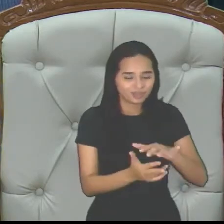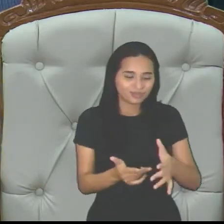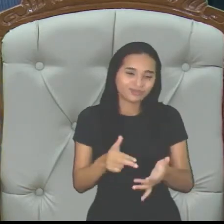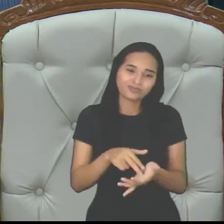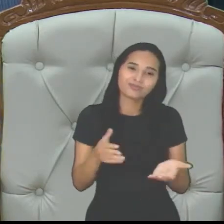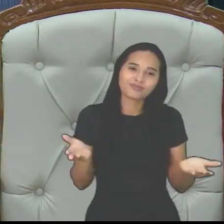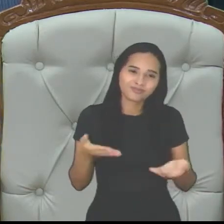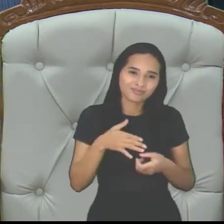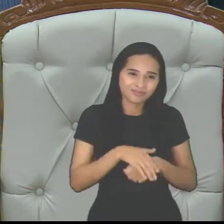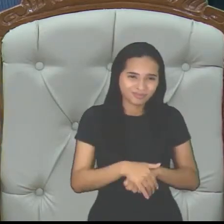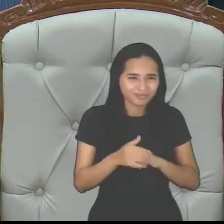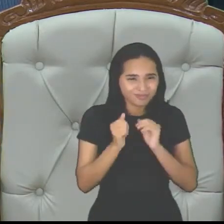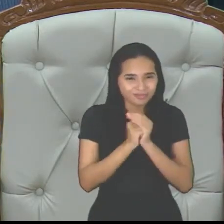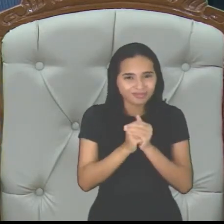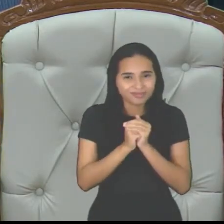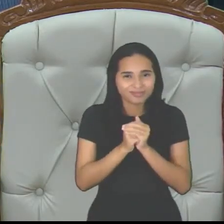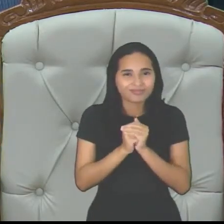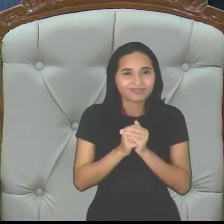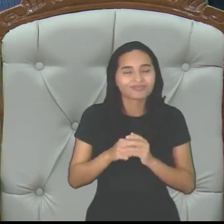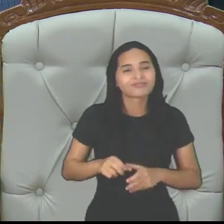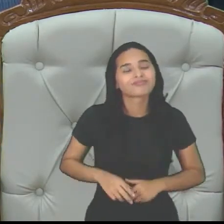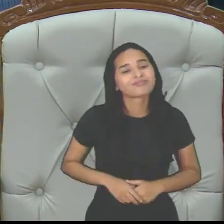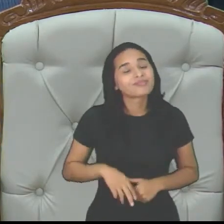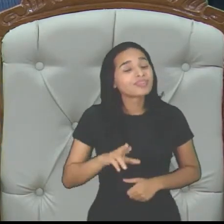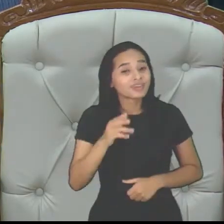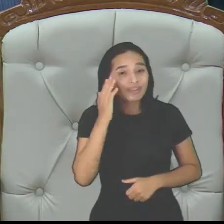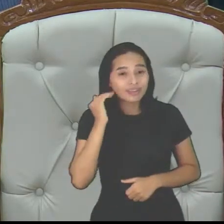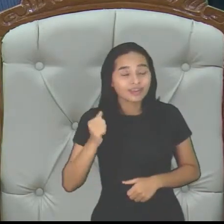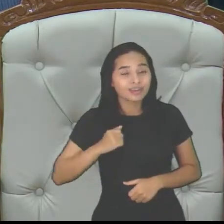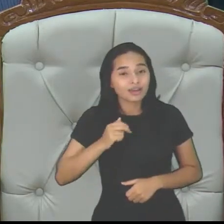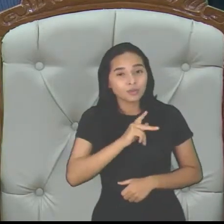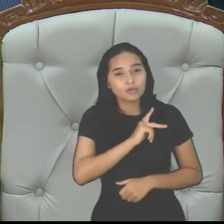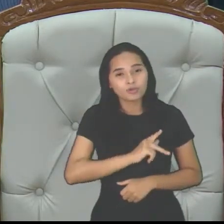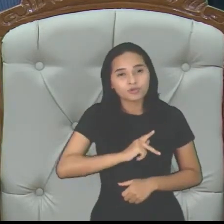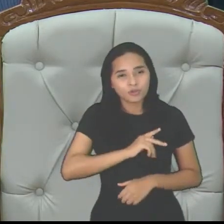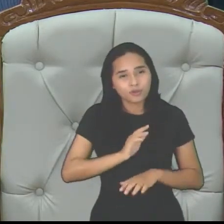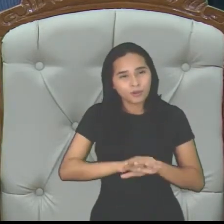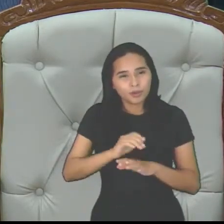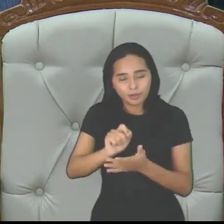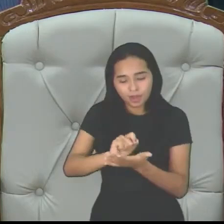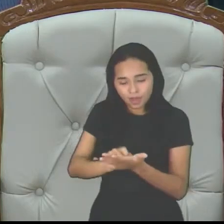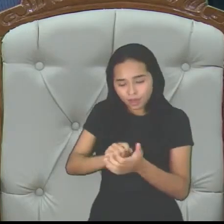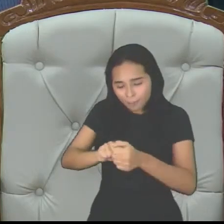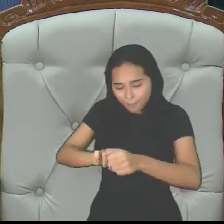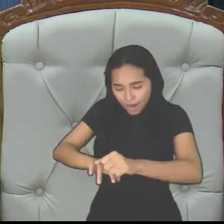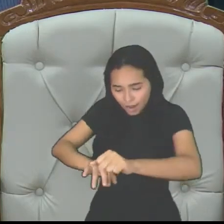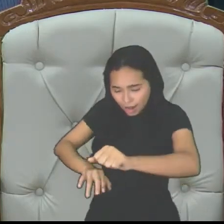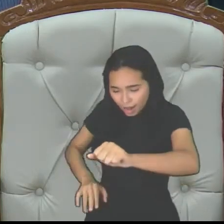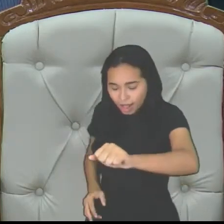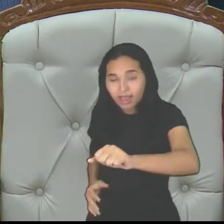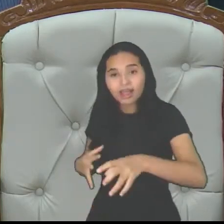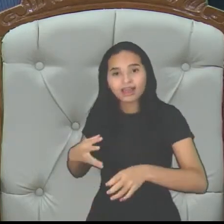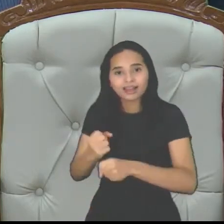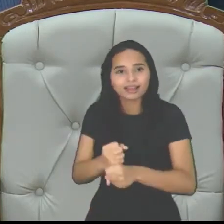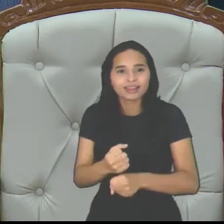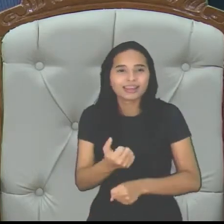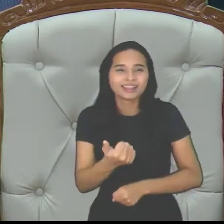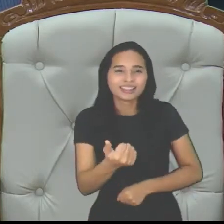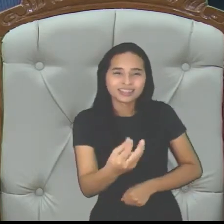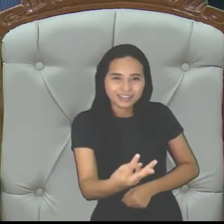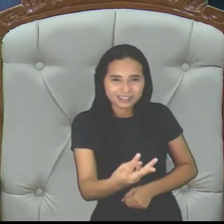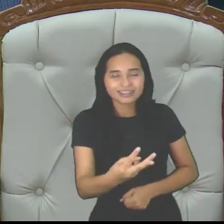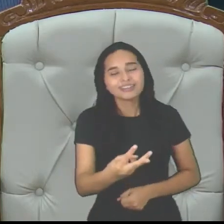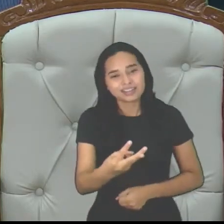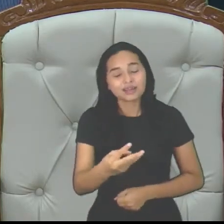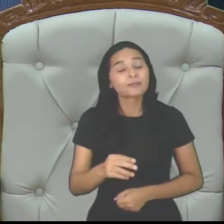Amém. Os irmãos sabem que o apóstolo Paulo escreveu 13 cartas. Paulo, ele é